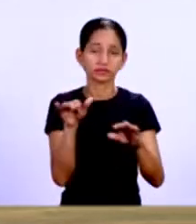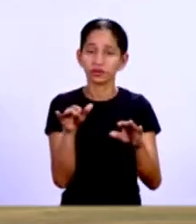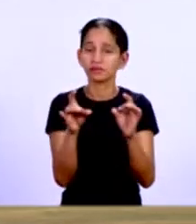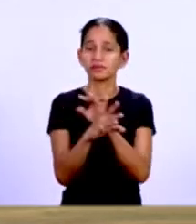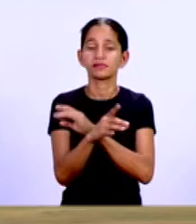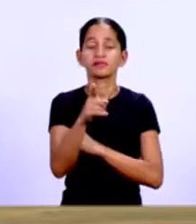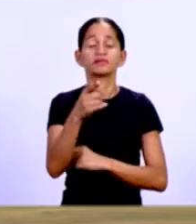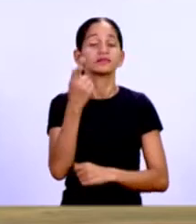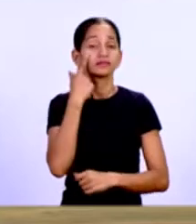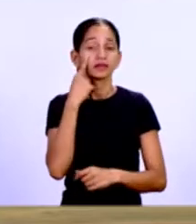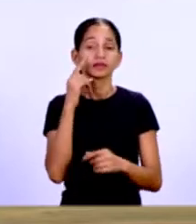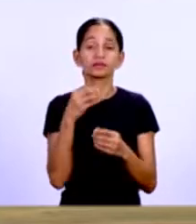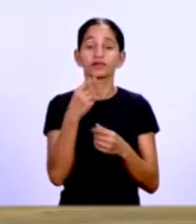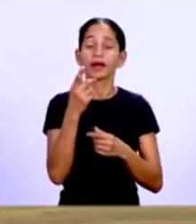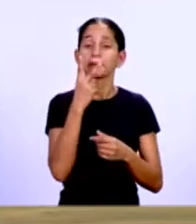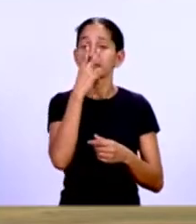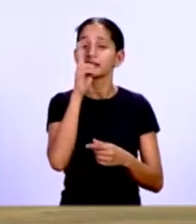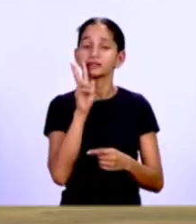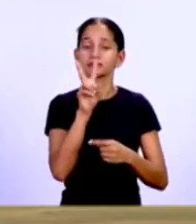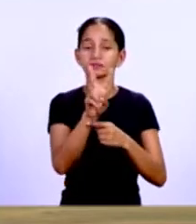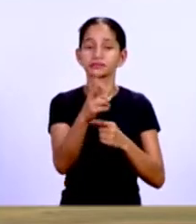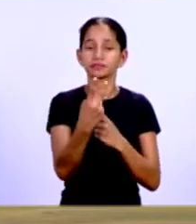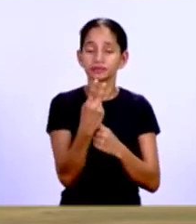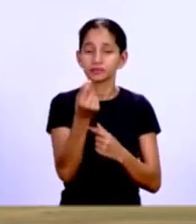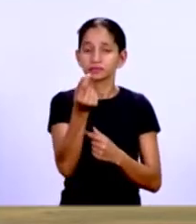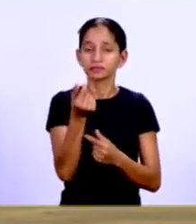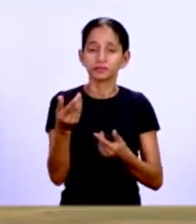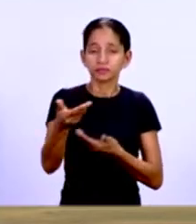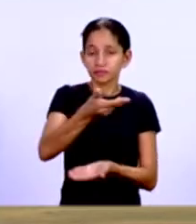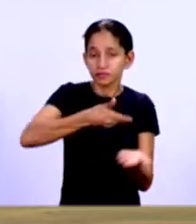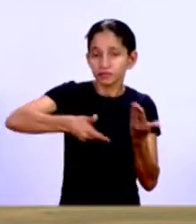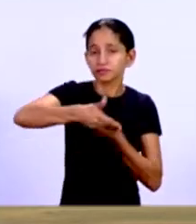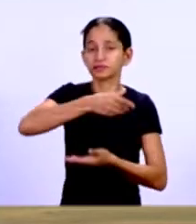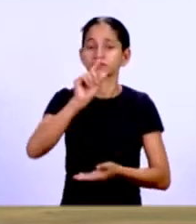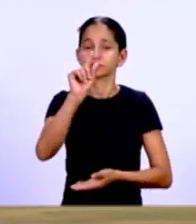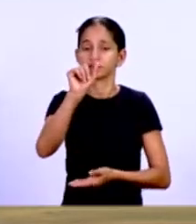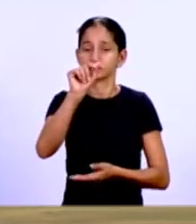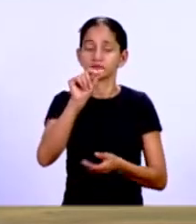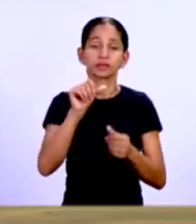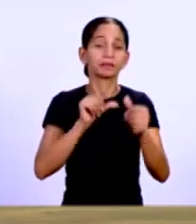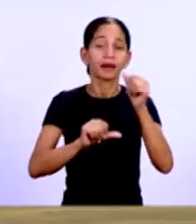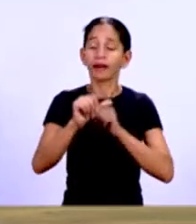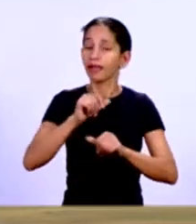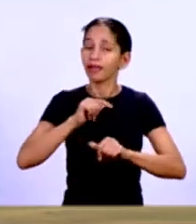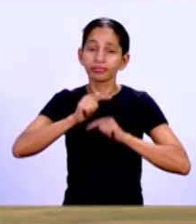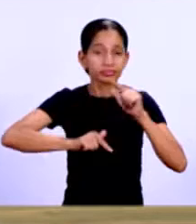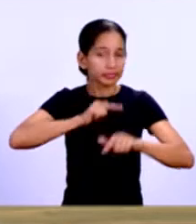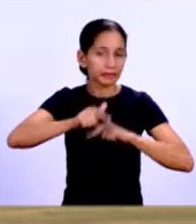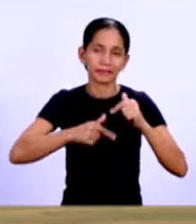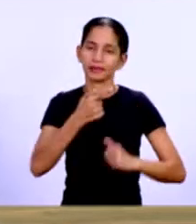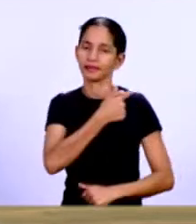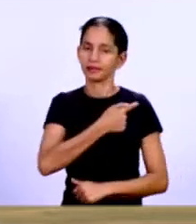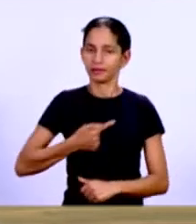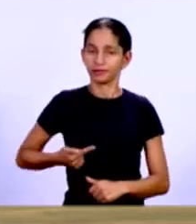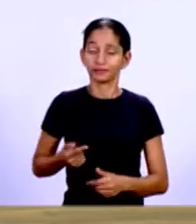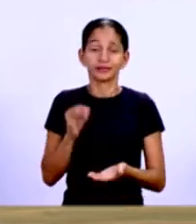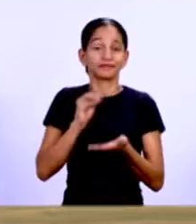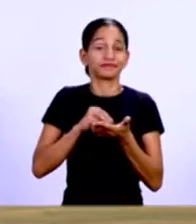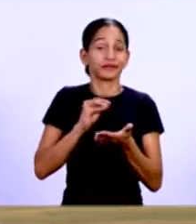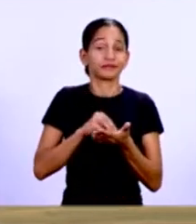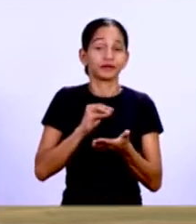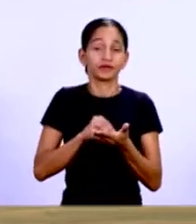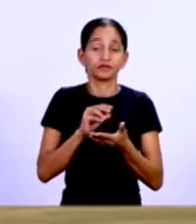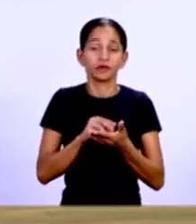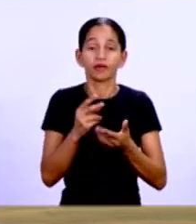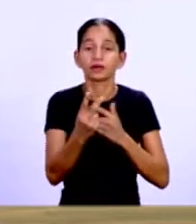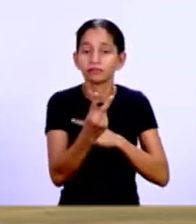que o governo tem de emprestar dinheiro da sociedade para financiar a máquina pública, digamos assim. E existem títulos que